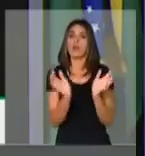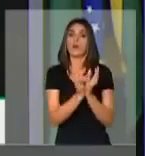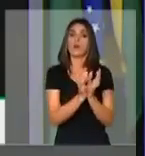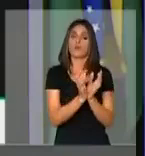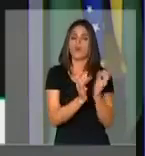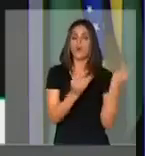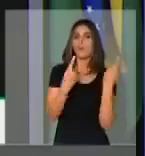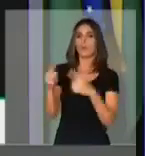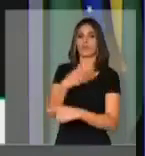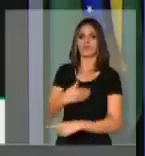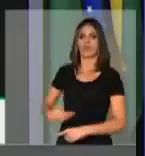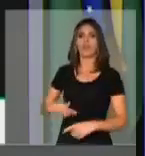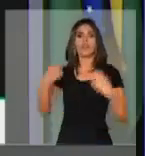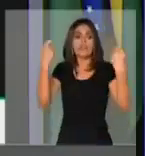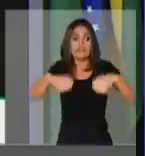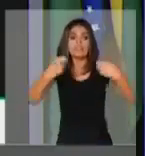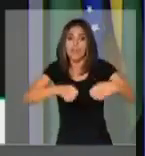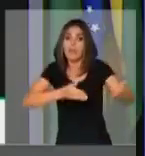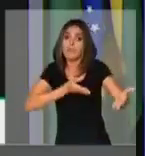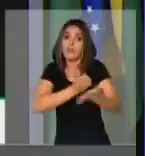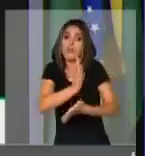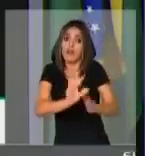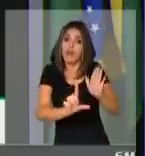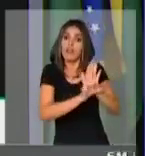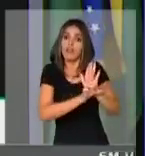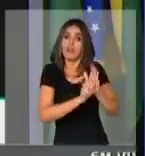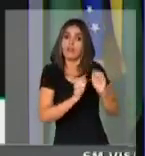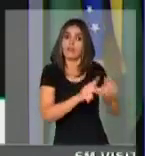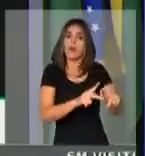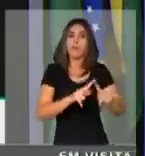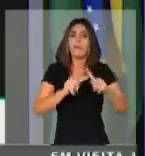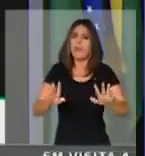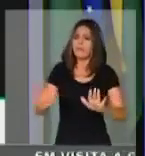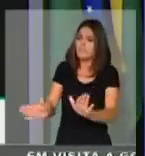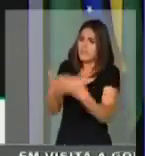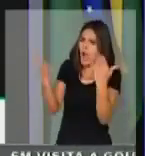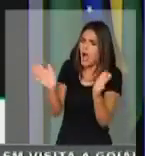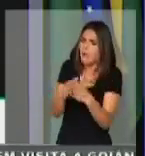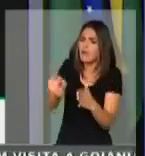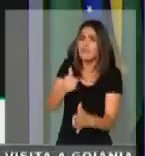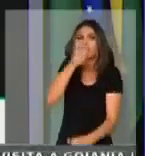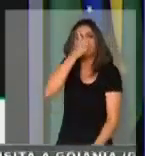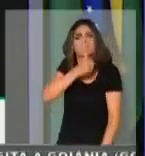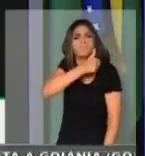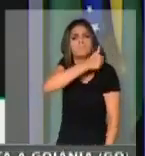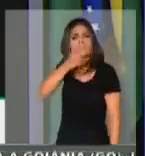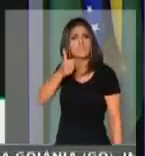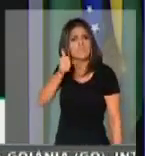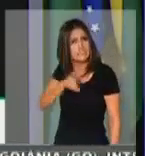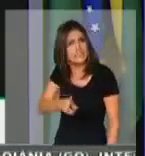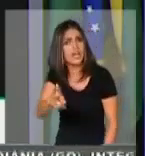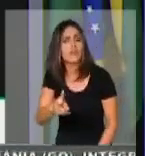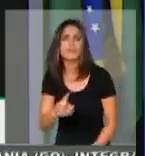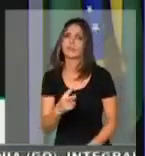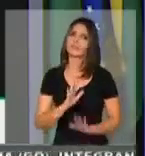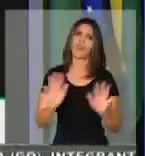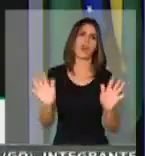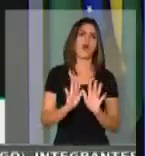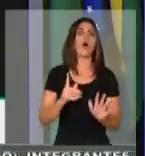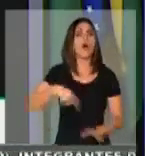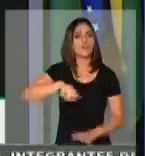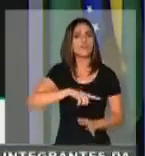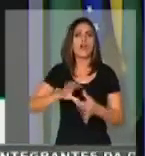a reforma da Previdência, sem contudo exigir do povo mais pobre um sacrifício tão grande. Para isso, será preciso